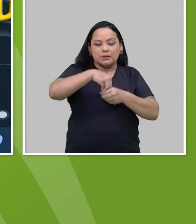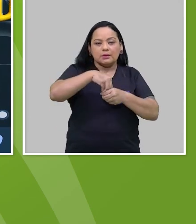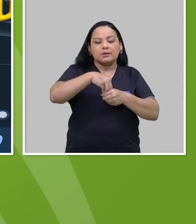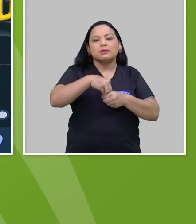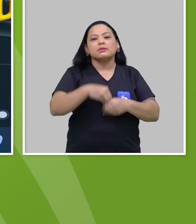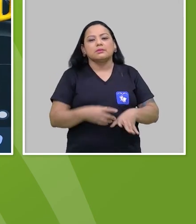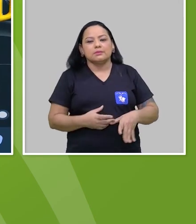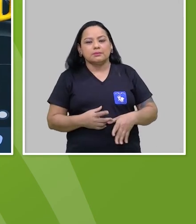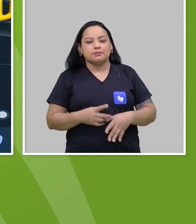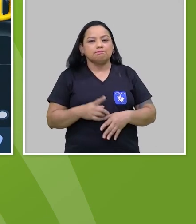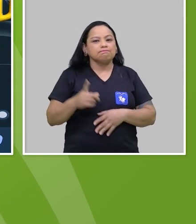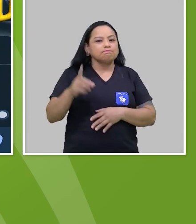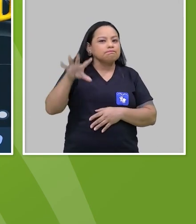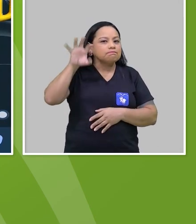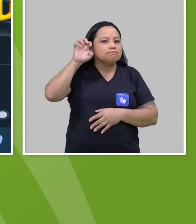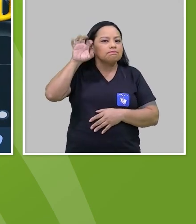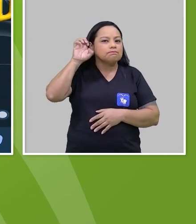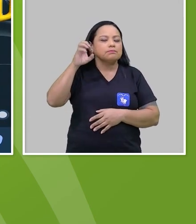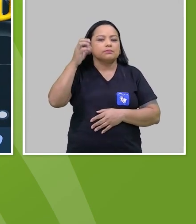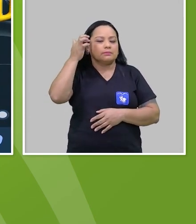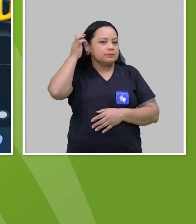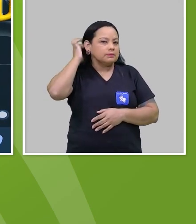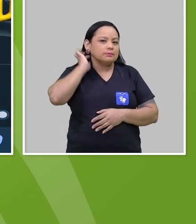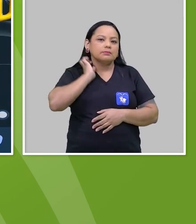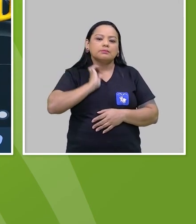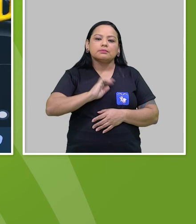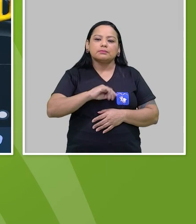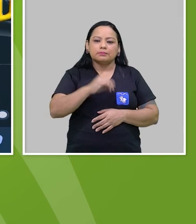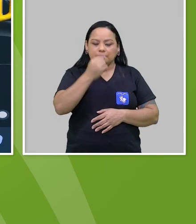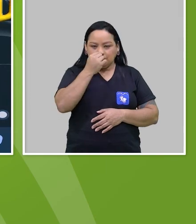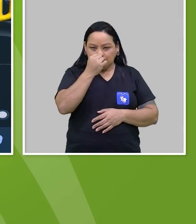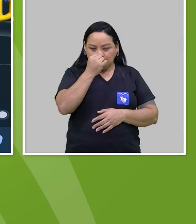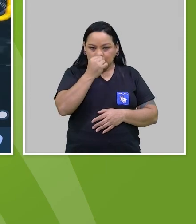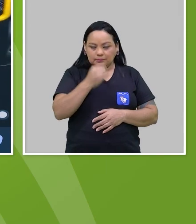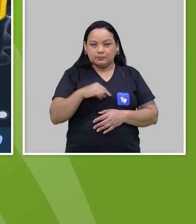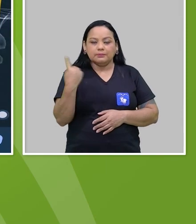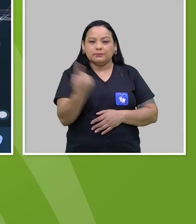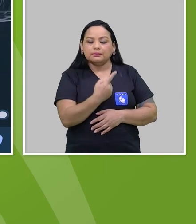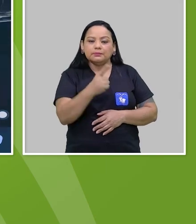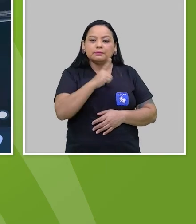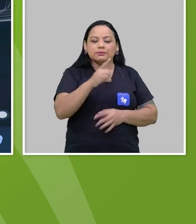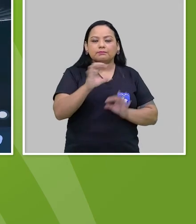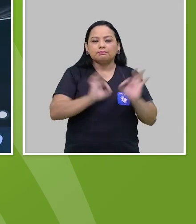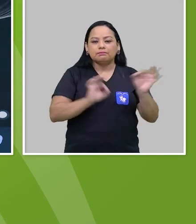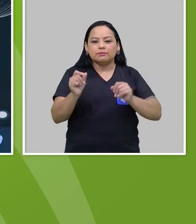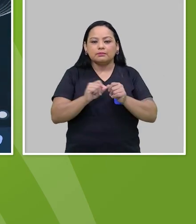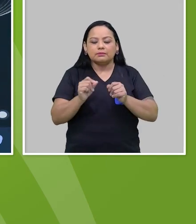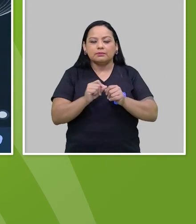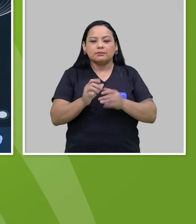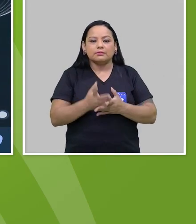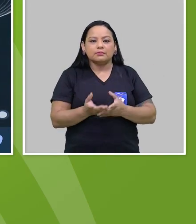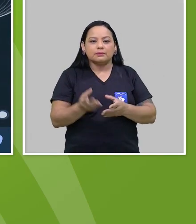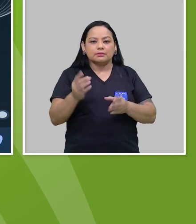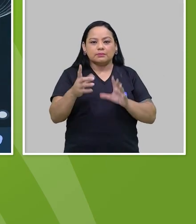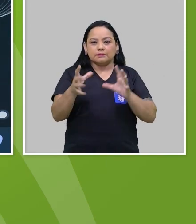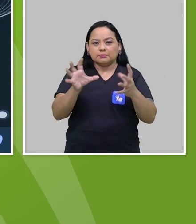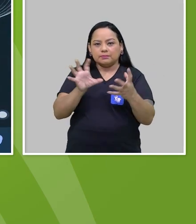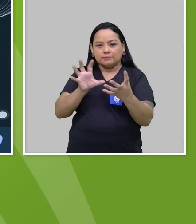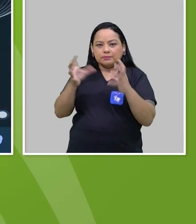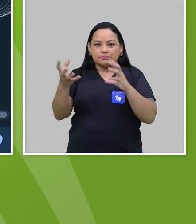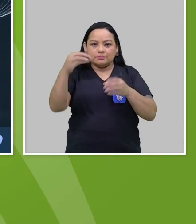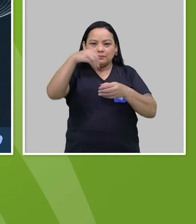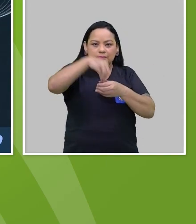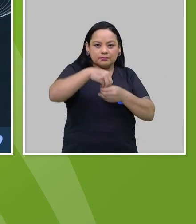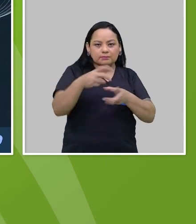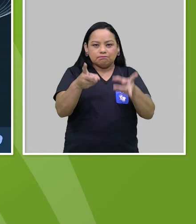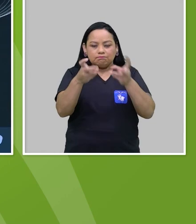aparelho auditivo, ok? Então, olha só, vou fazer com que você olhe um pouquinho aqui dentro, assim, ó. Muito bem.